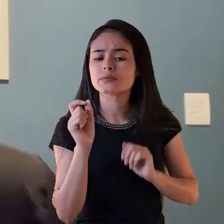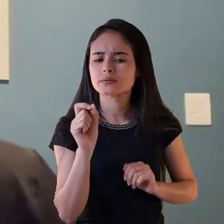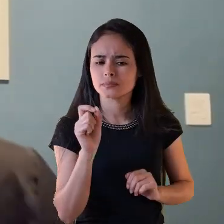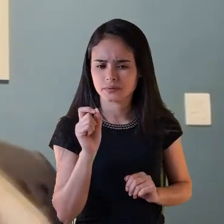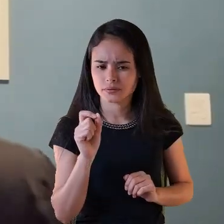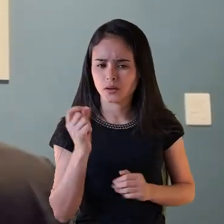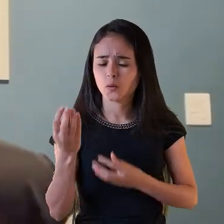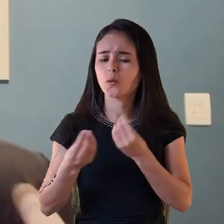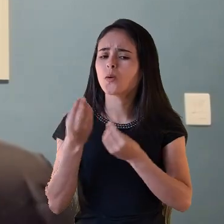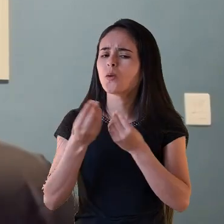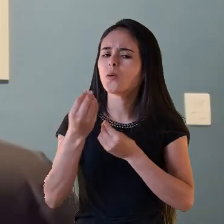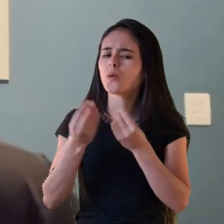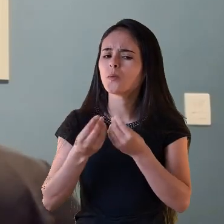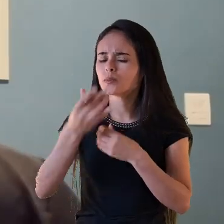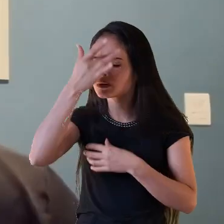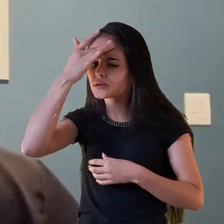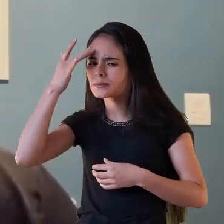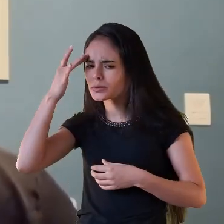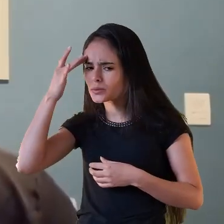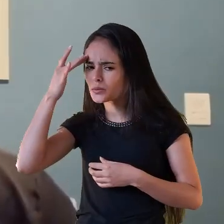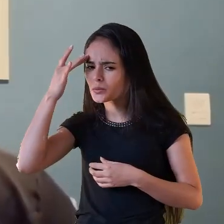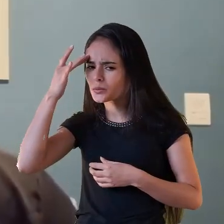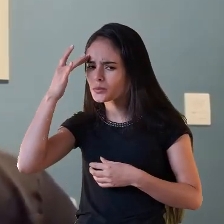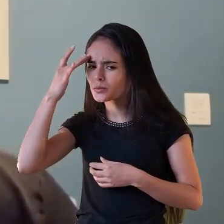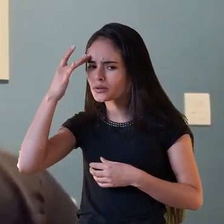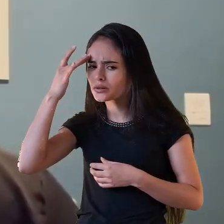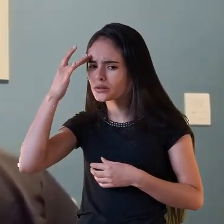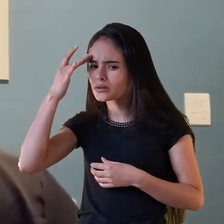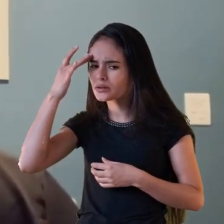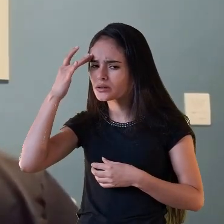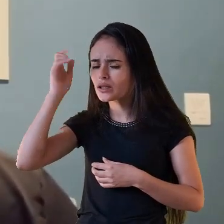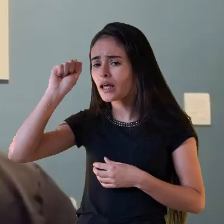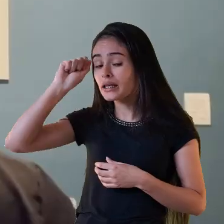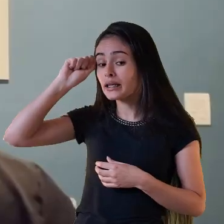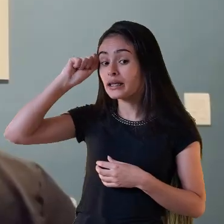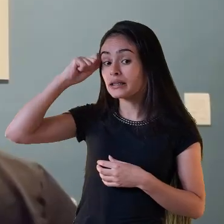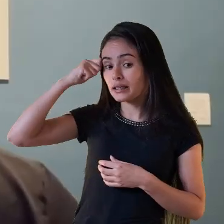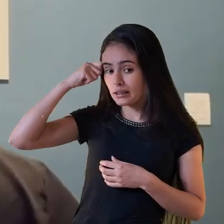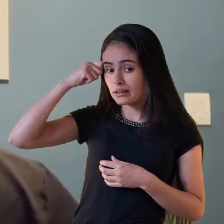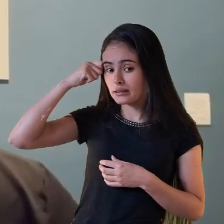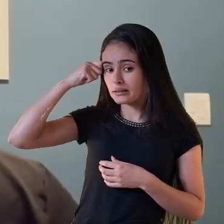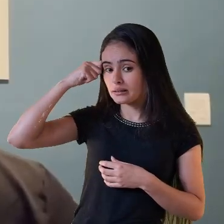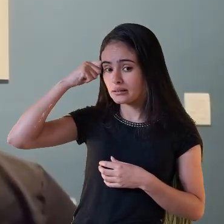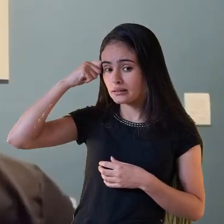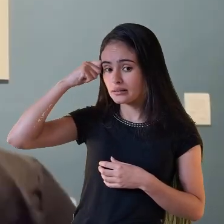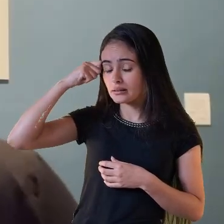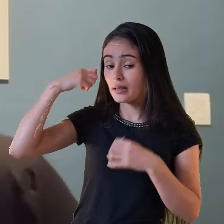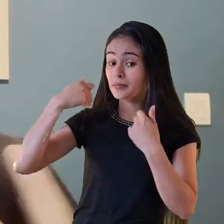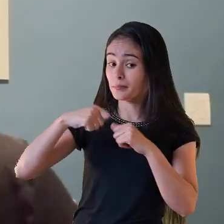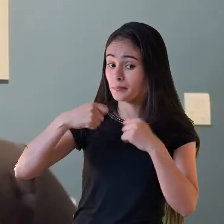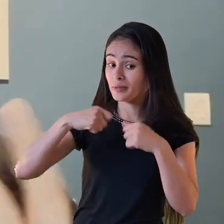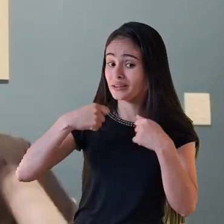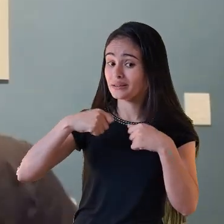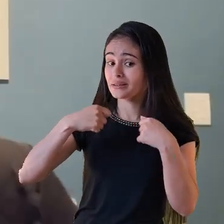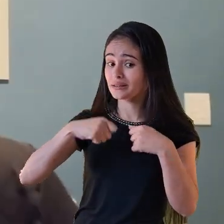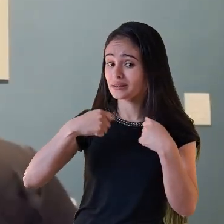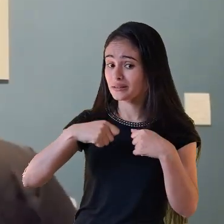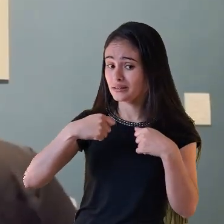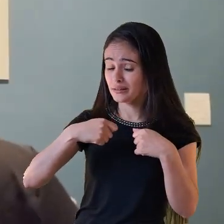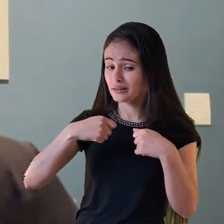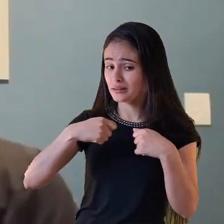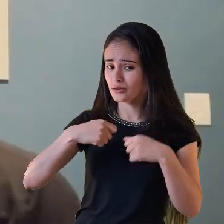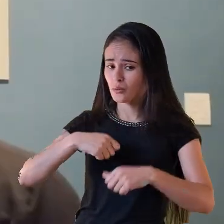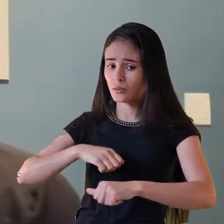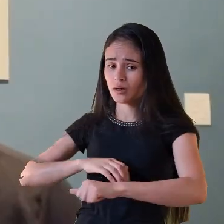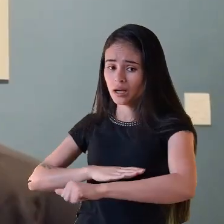a tratar de forma positiva a participação africana e afrodescendente na nossa história. Então a gente dá ao projeto o nome